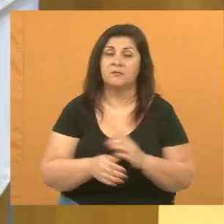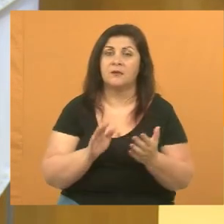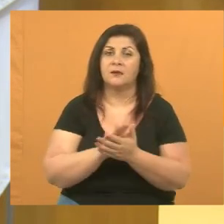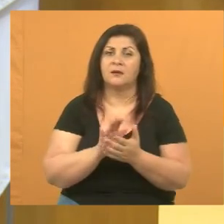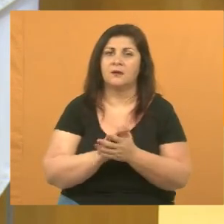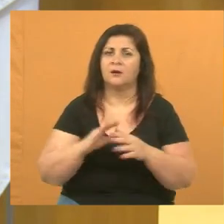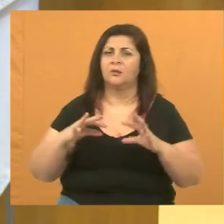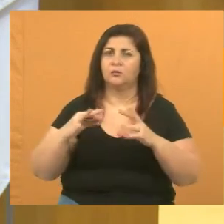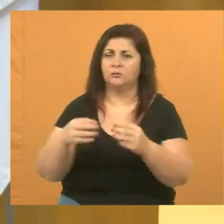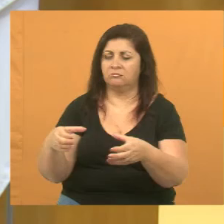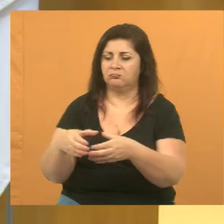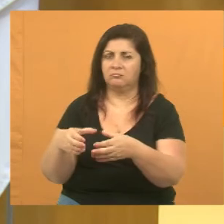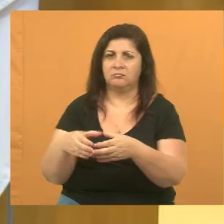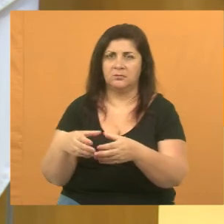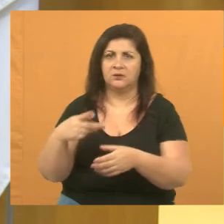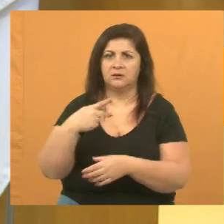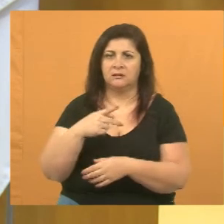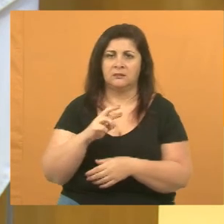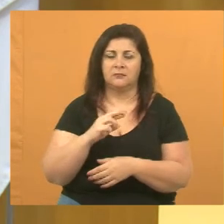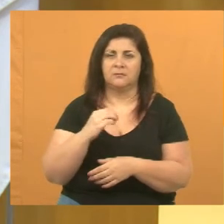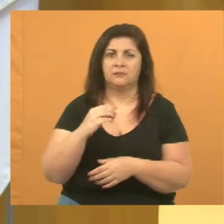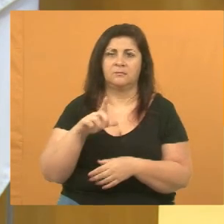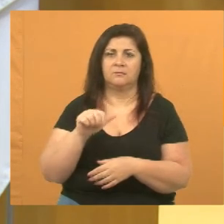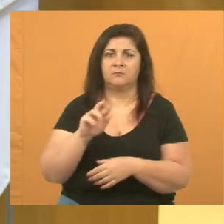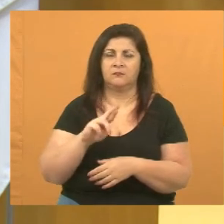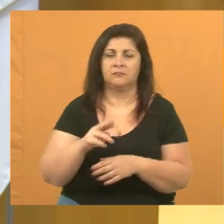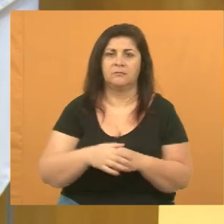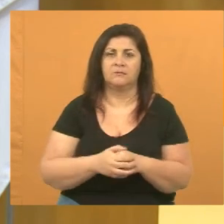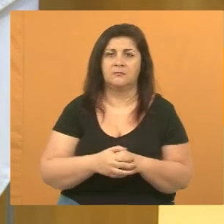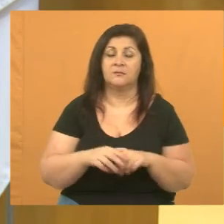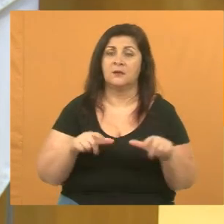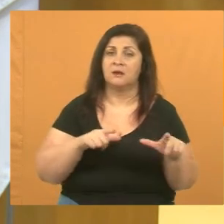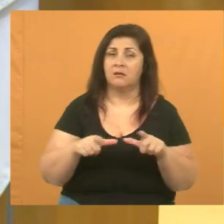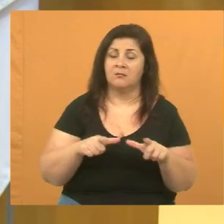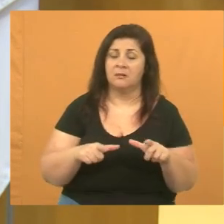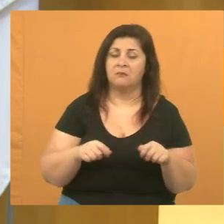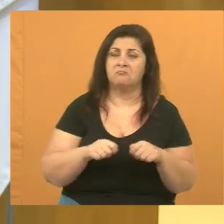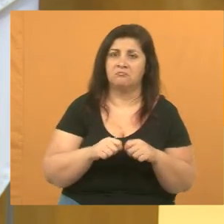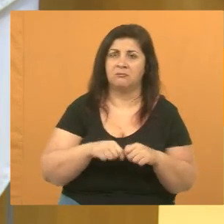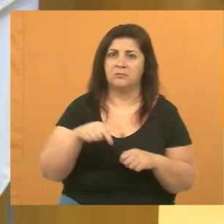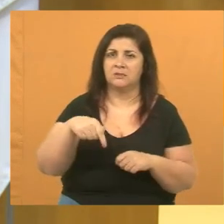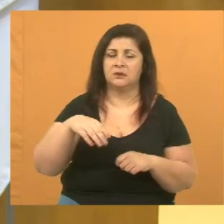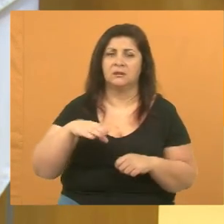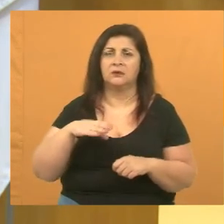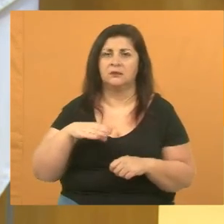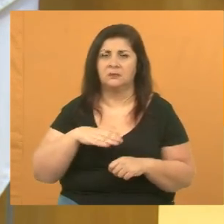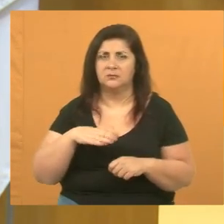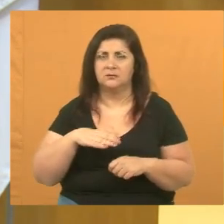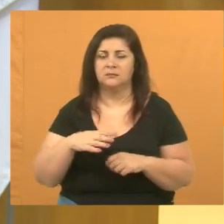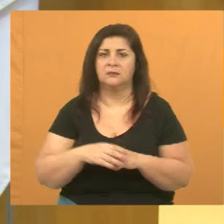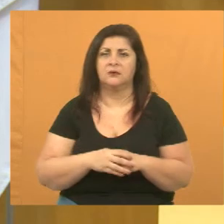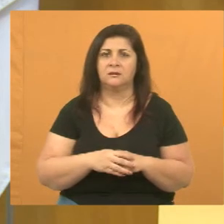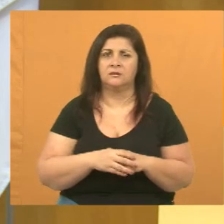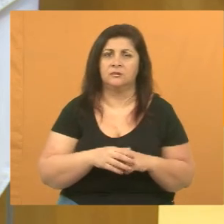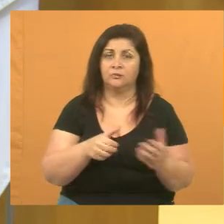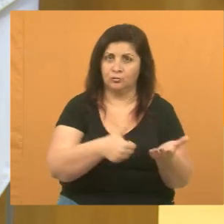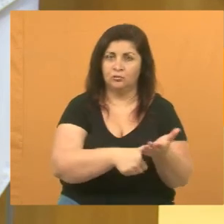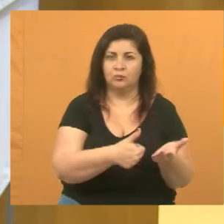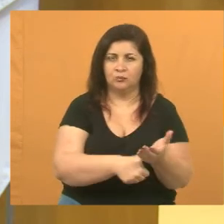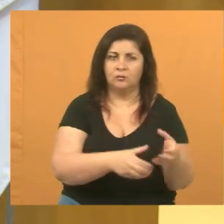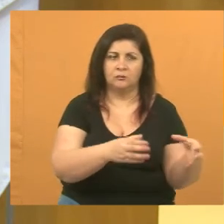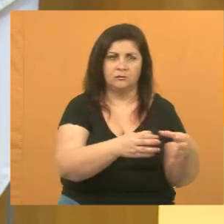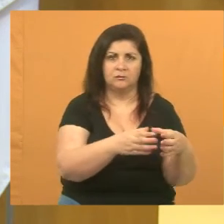parabenizar toda a equipe da Prolar, de um trabalho que está fazendo aqui na nossa cidade, com um trabalho de regularização dos bairros,